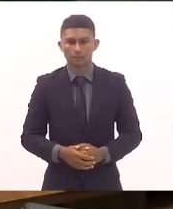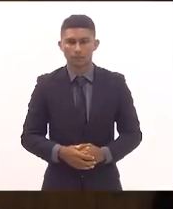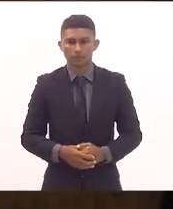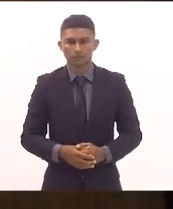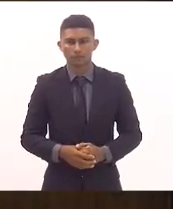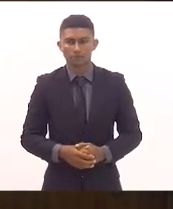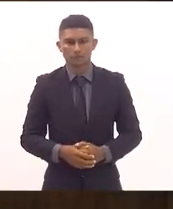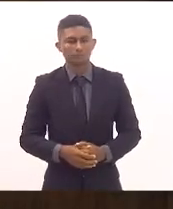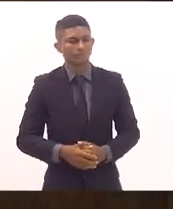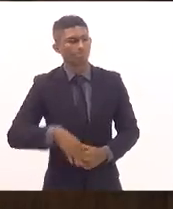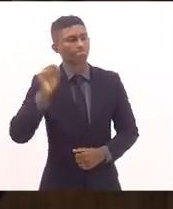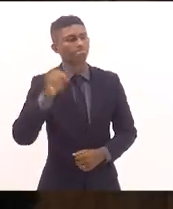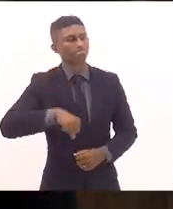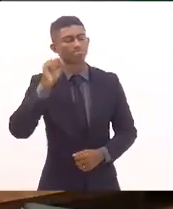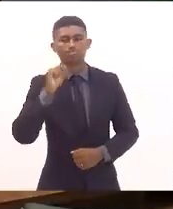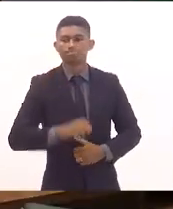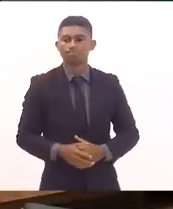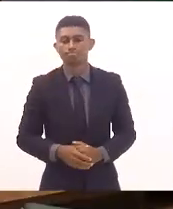No mérito, favorável.